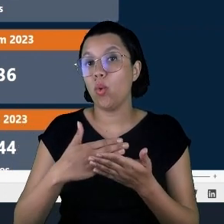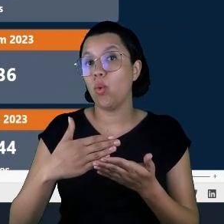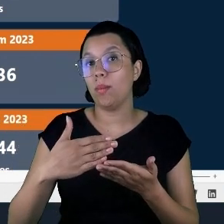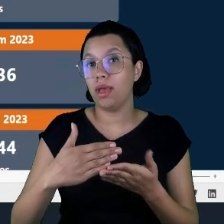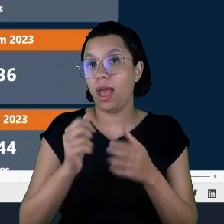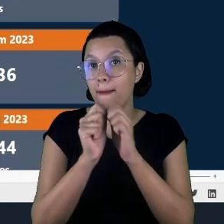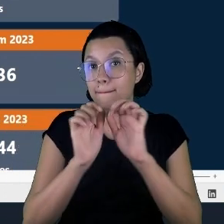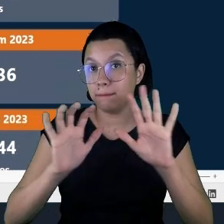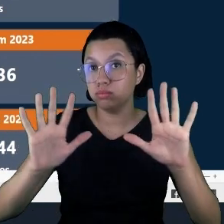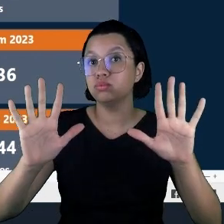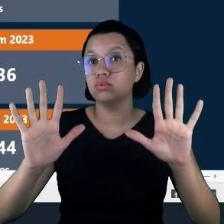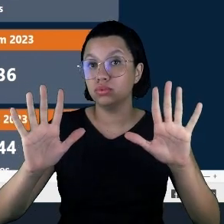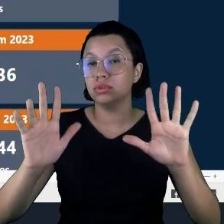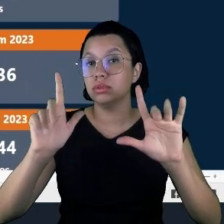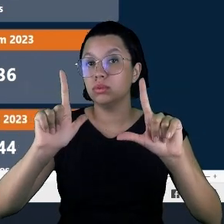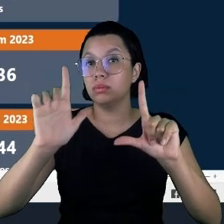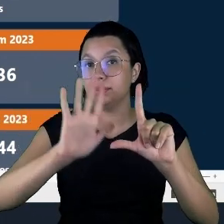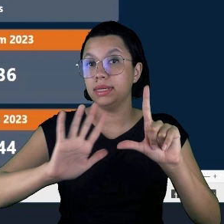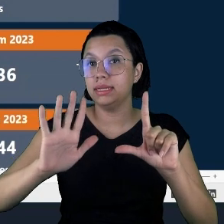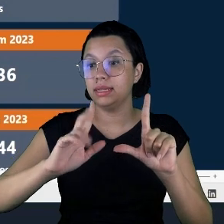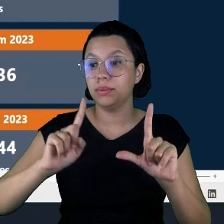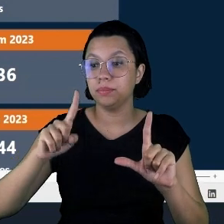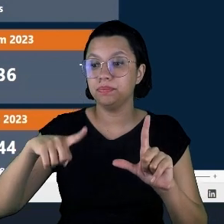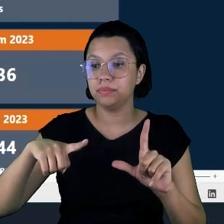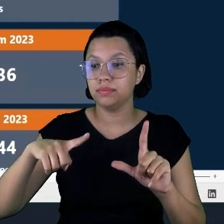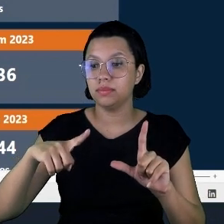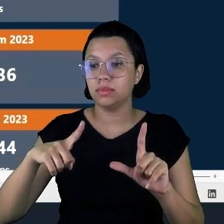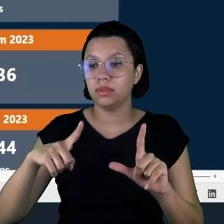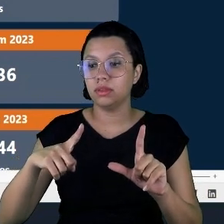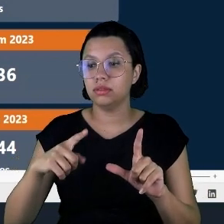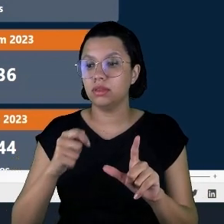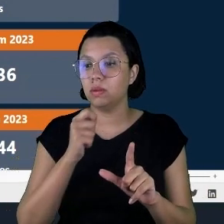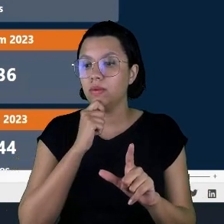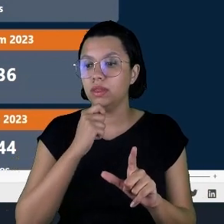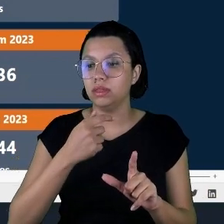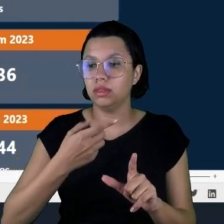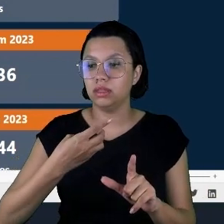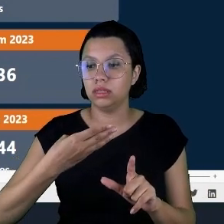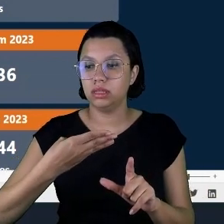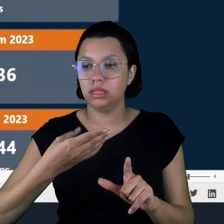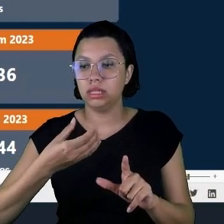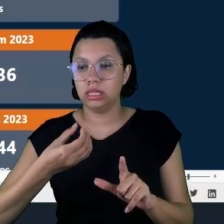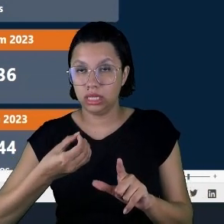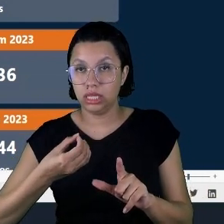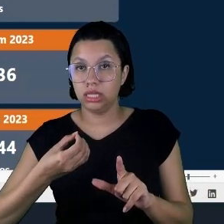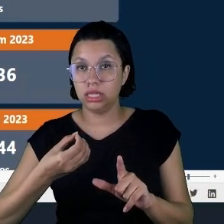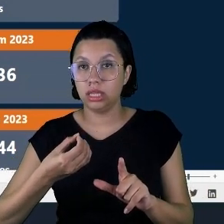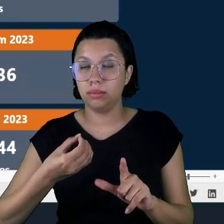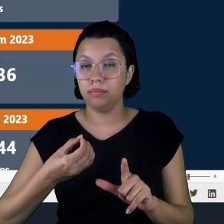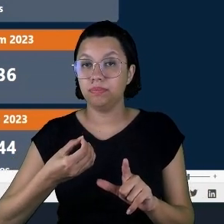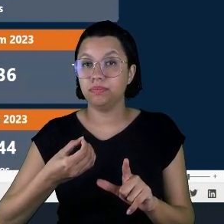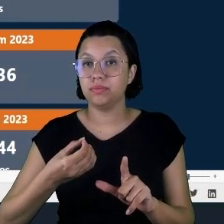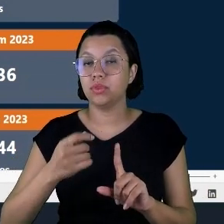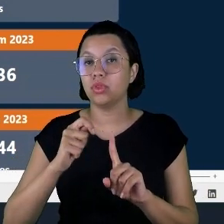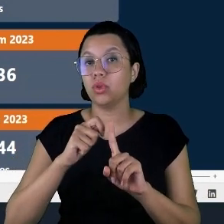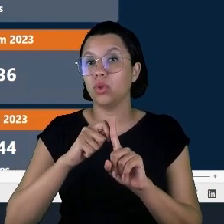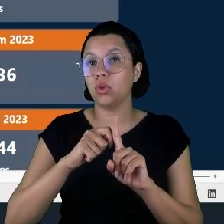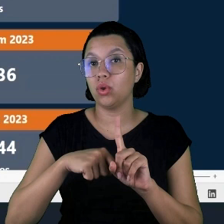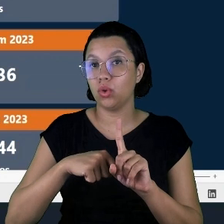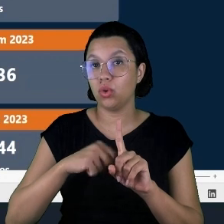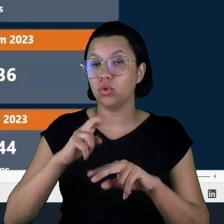um painel. Se nós compararmos, aqui eles estão na posição de 30/6 ainda, porque os tribunais mandam os